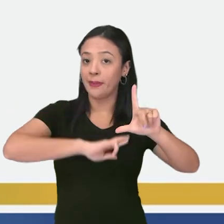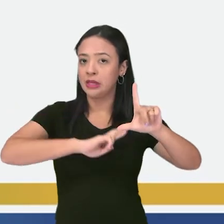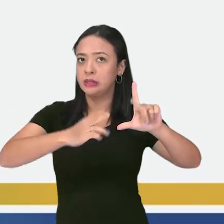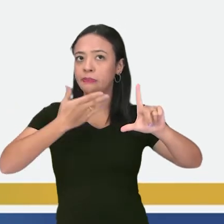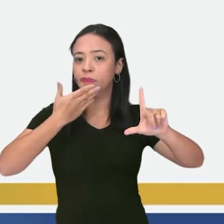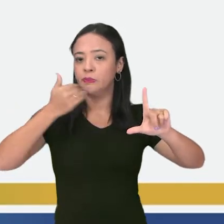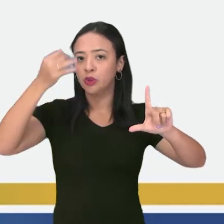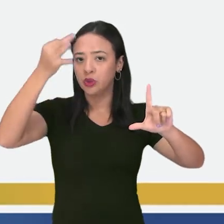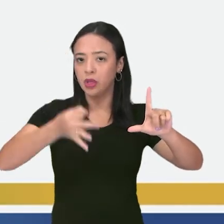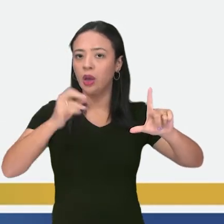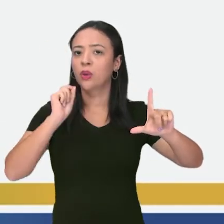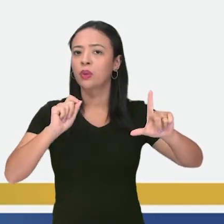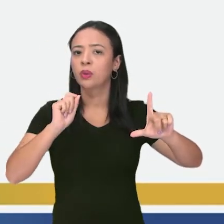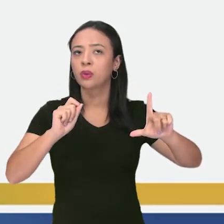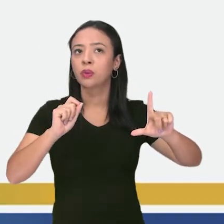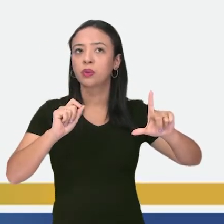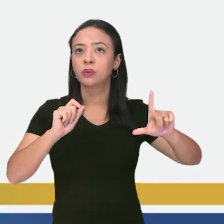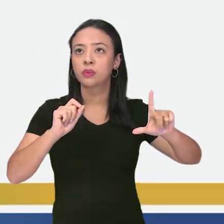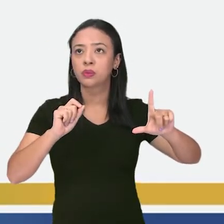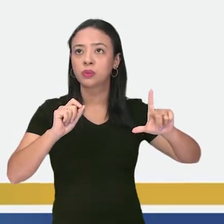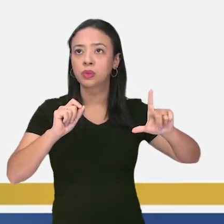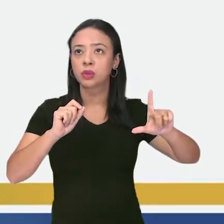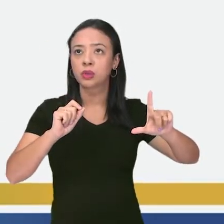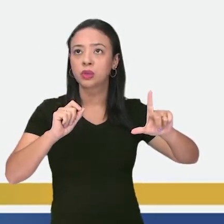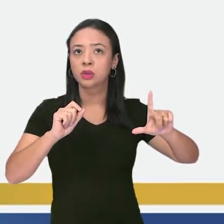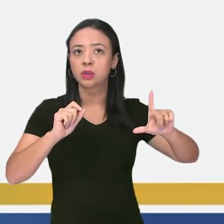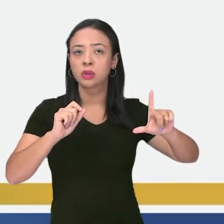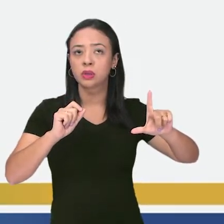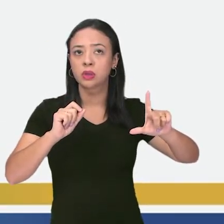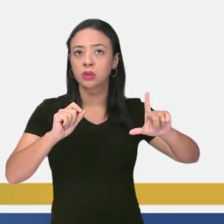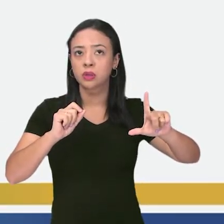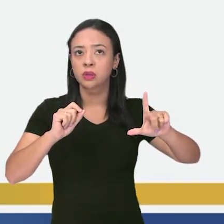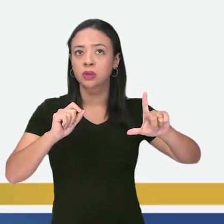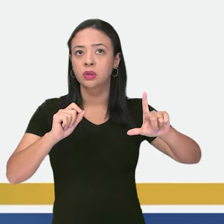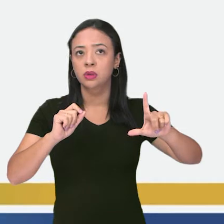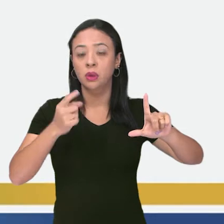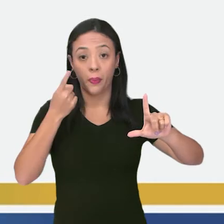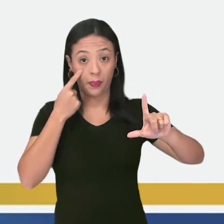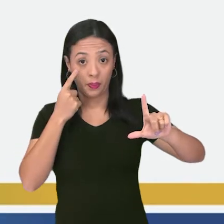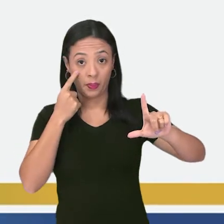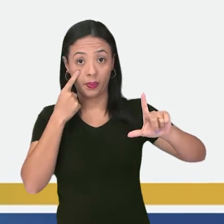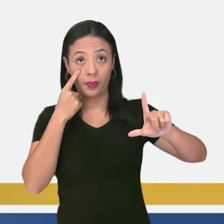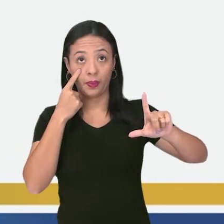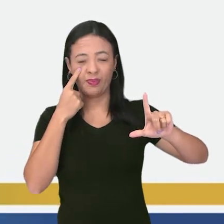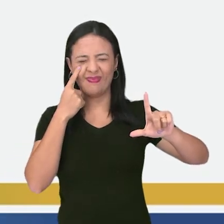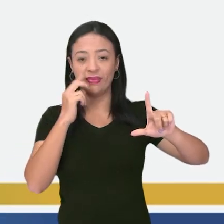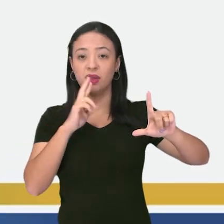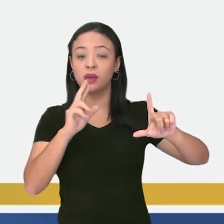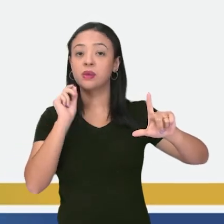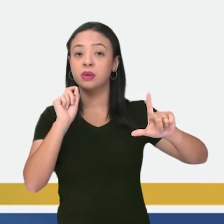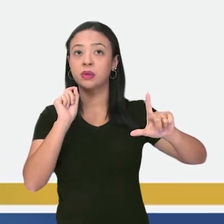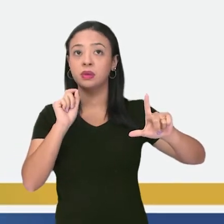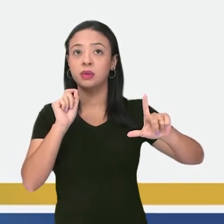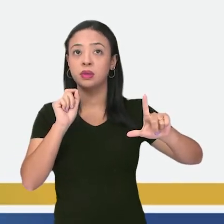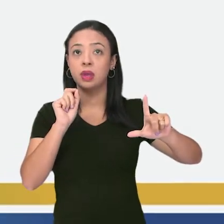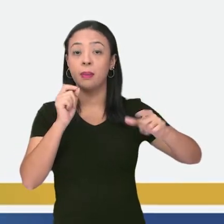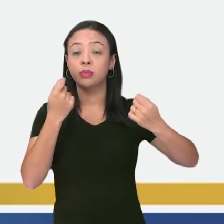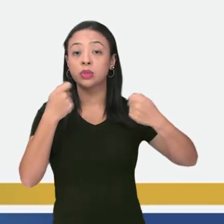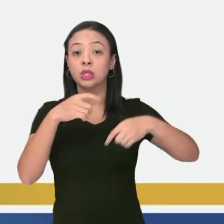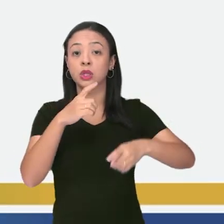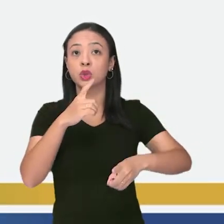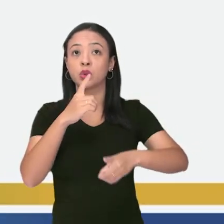representa as informações em porcentagem é. Então, olha só, na resposta nós vamos achar